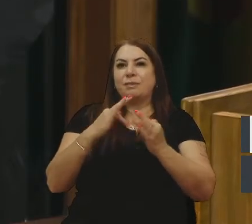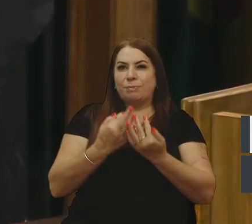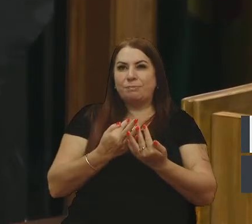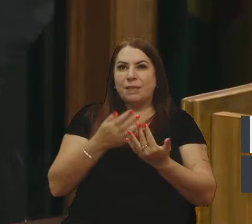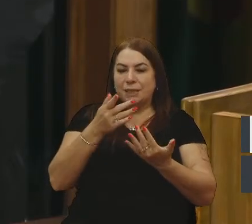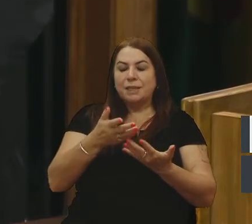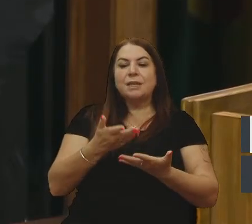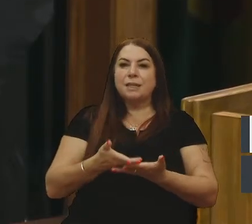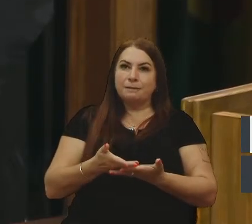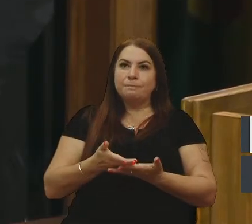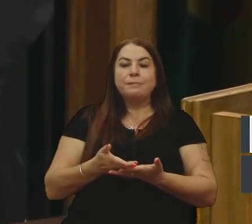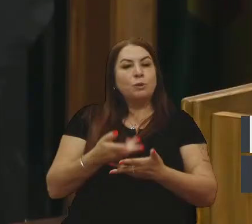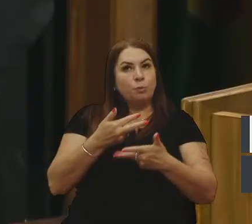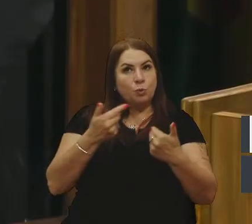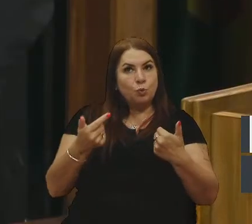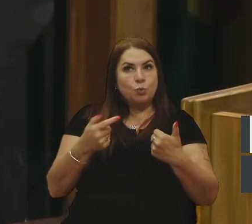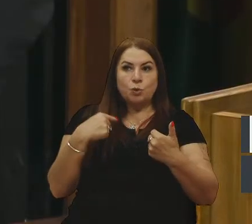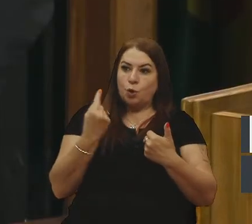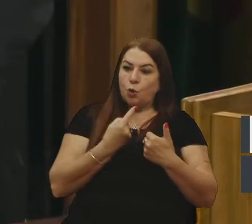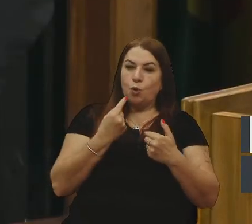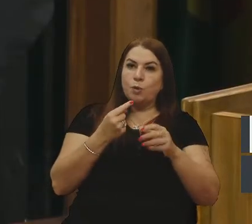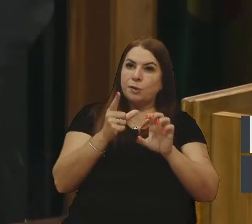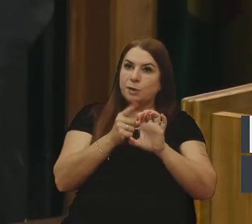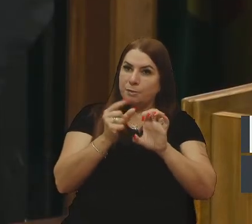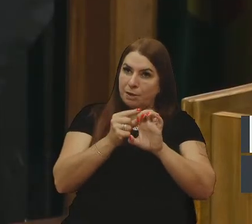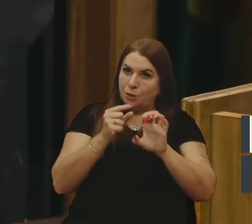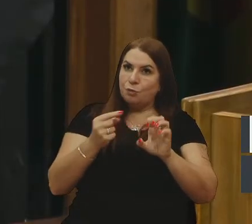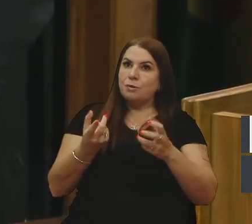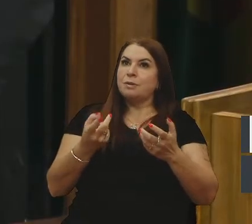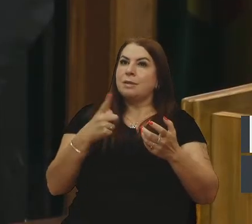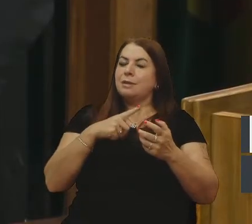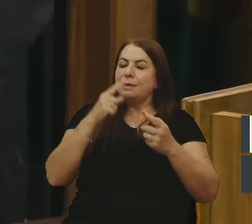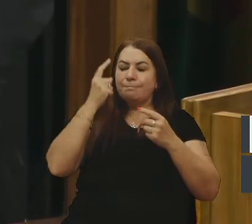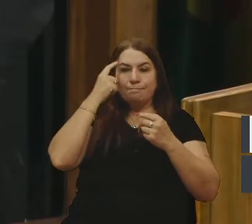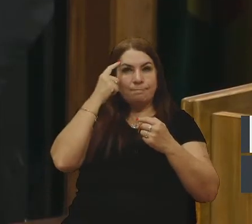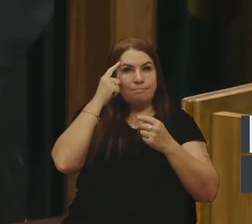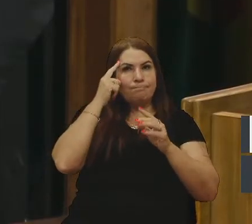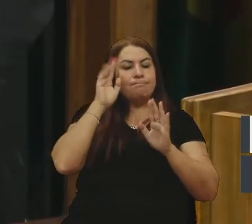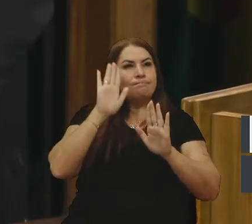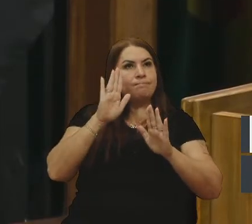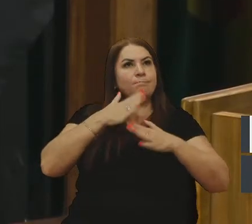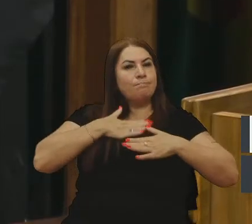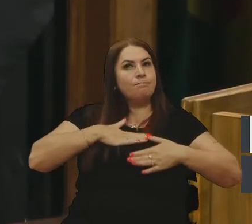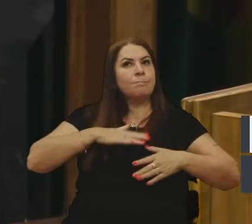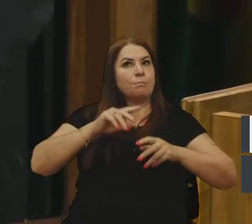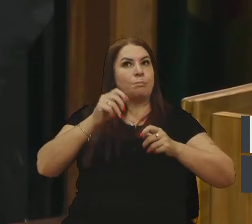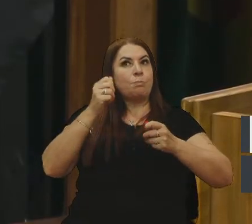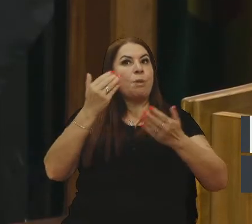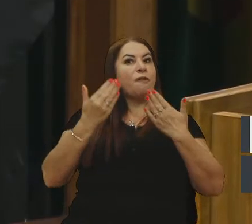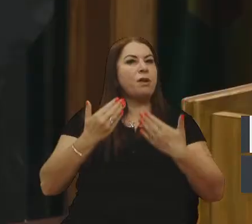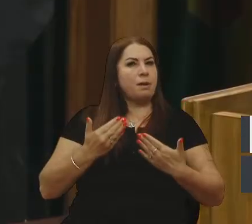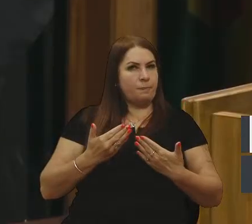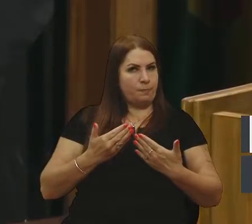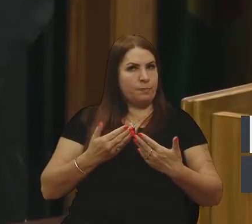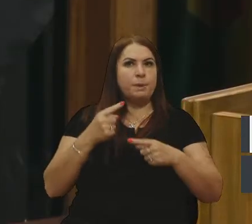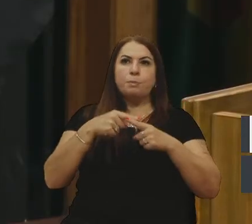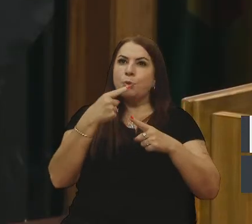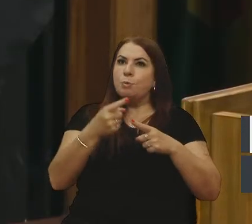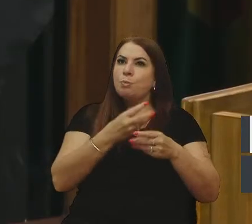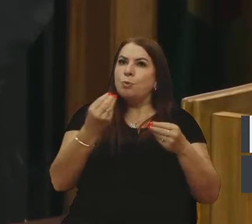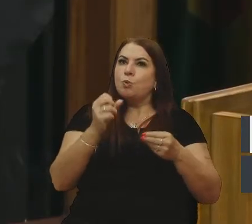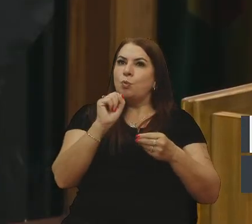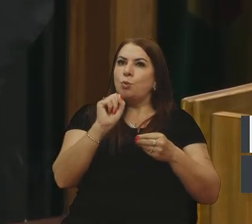essa é uma das coisas que nós, empreendedores, a gente tem que ter cabeça fria para poder avaliar isso. Porque talvez muito desses 8